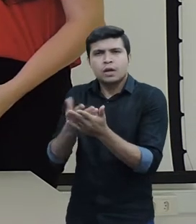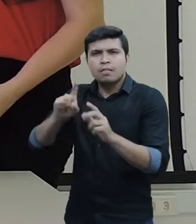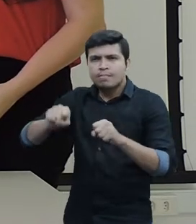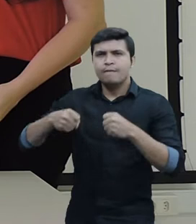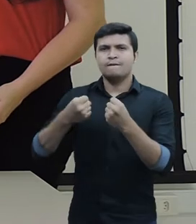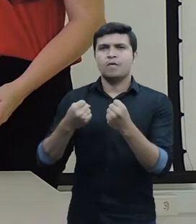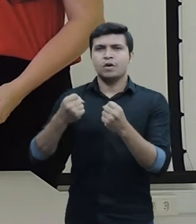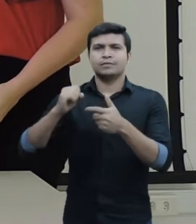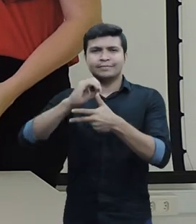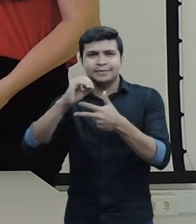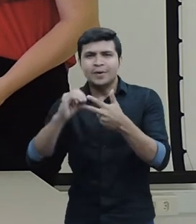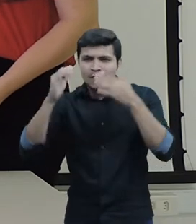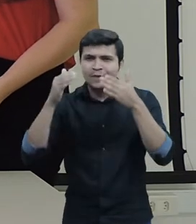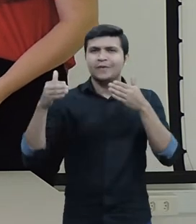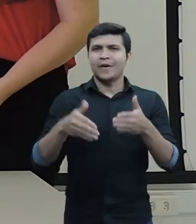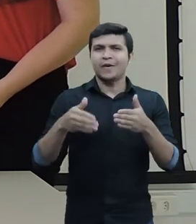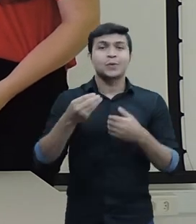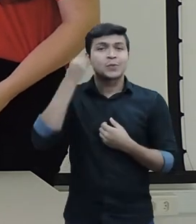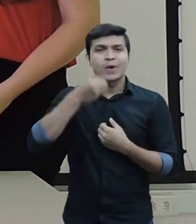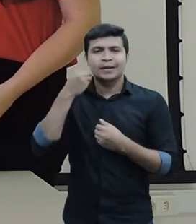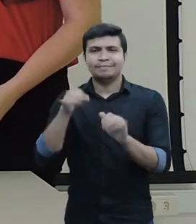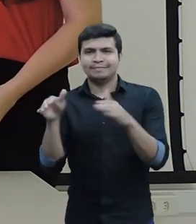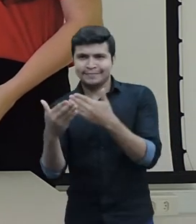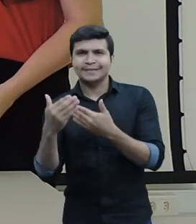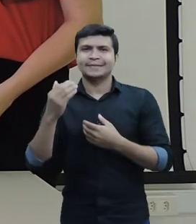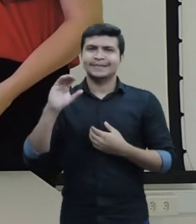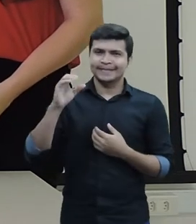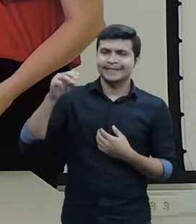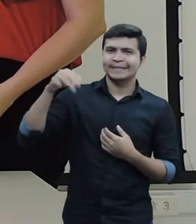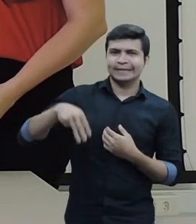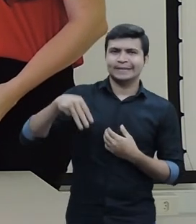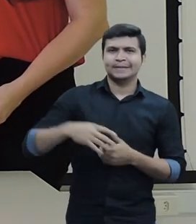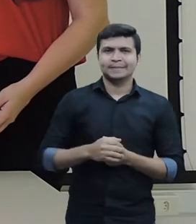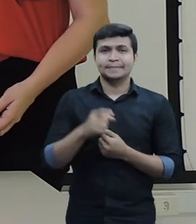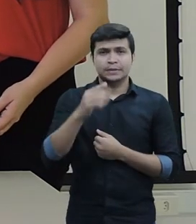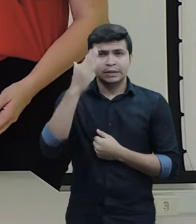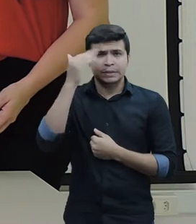suas práticas laboratoriais. Para mais informações, acessem